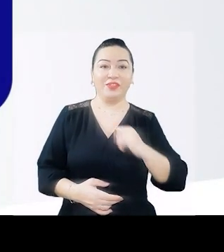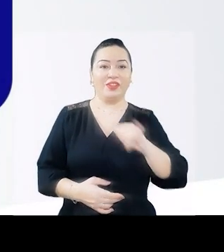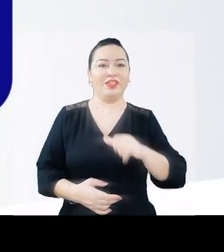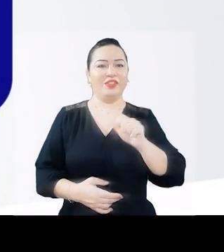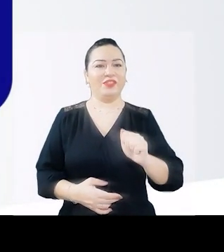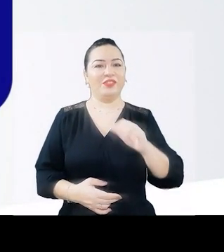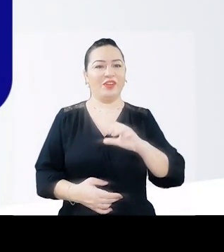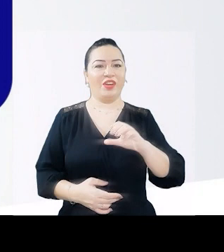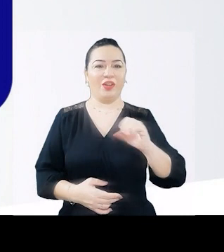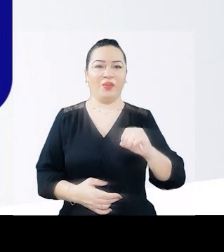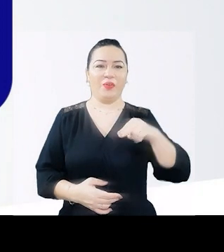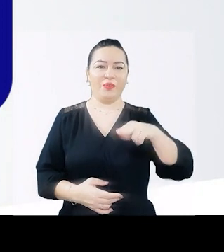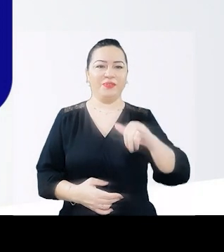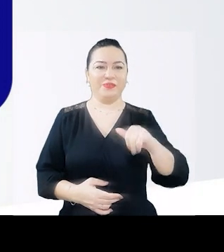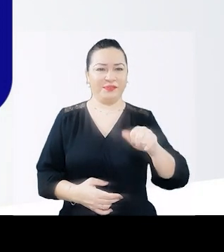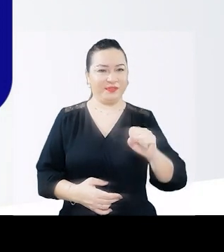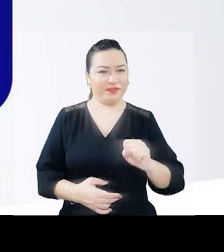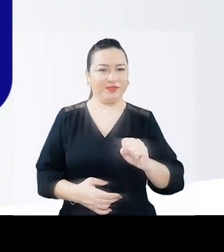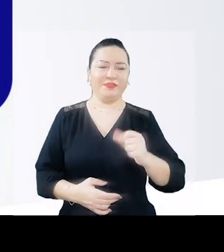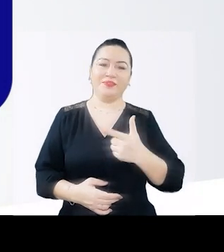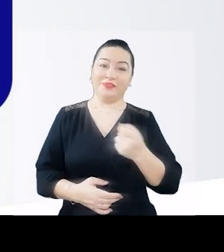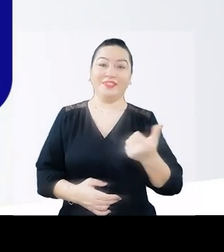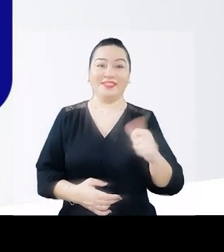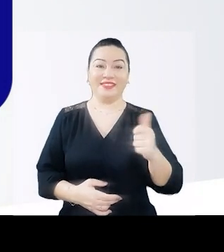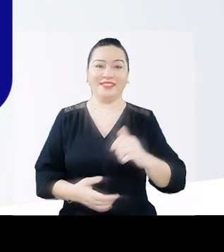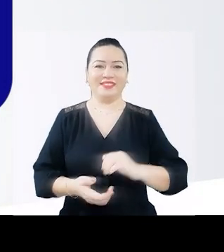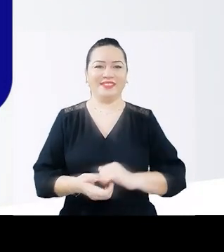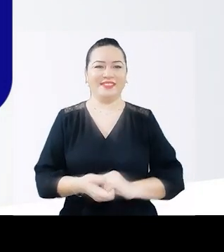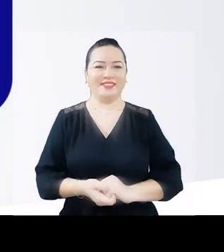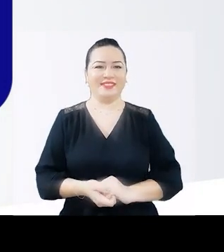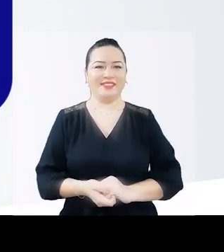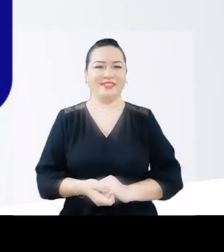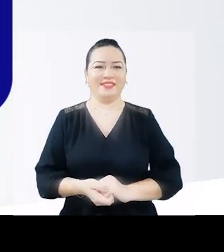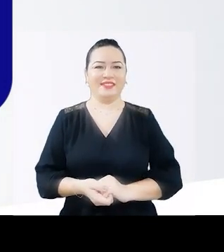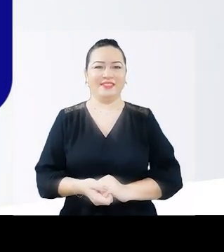2020. Jaconias Moraes, 2011.